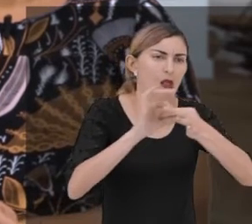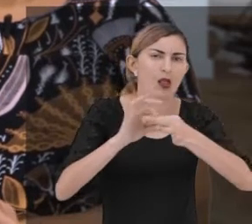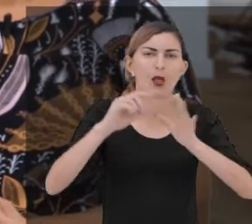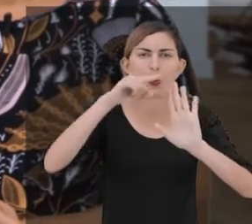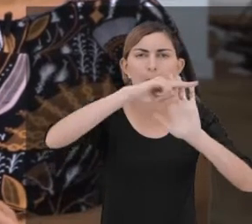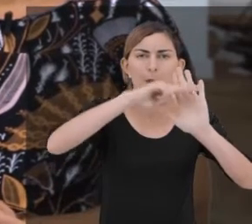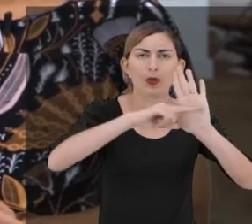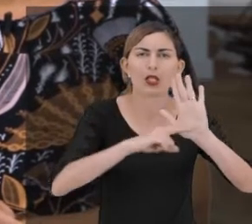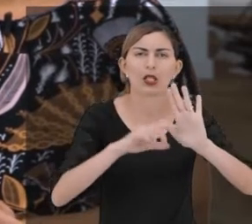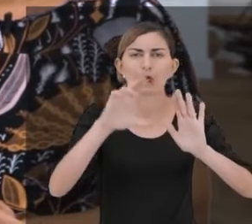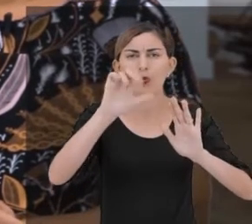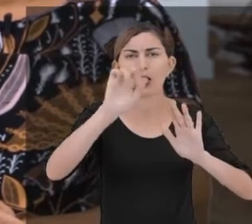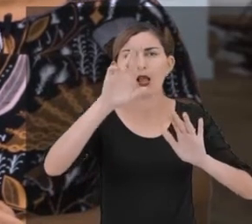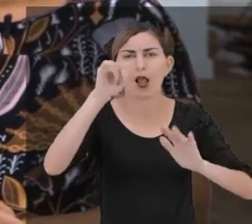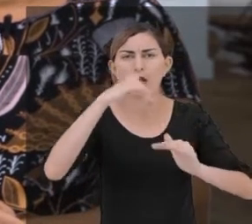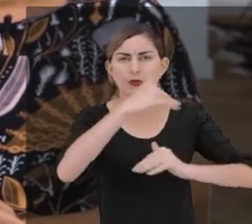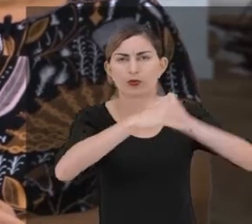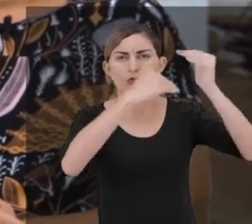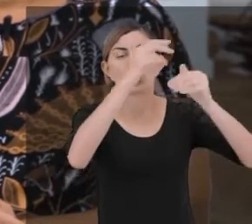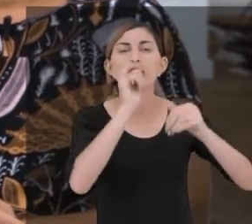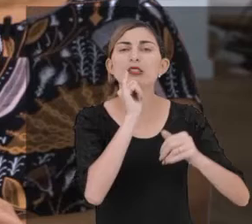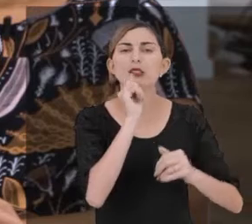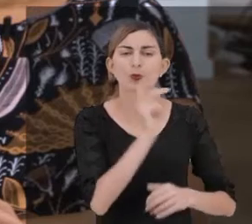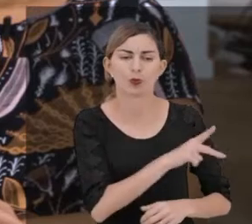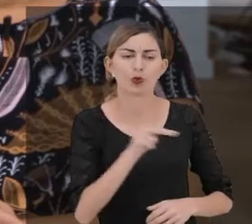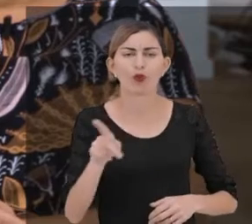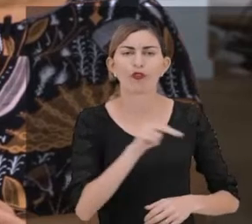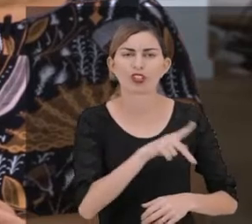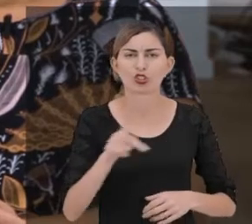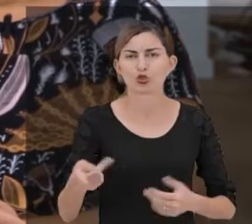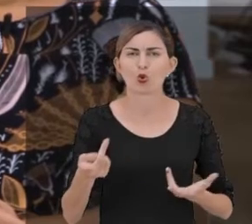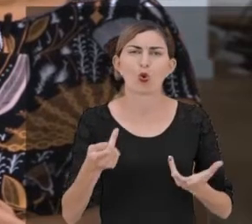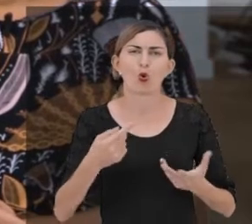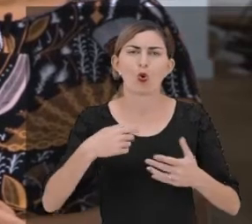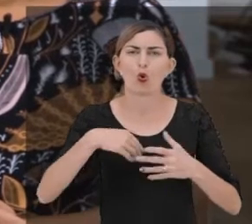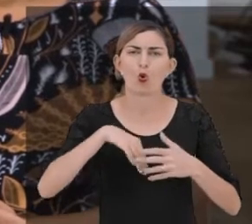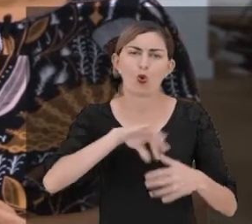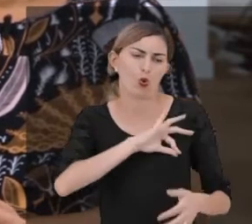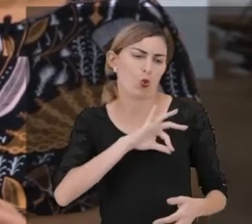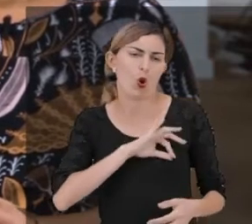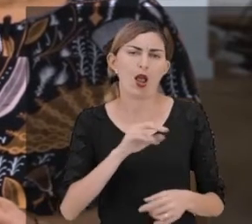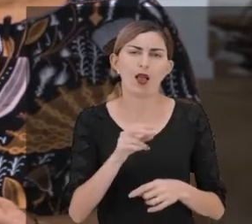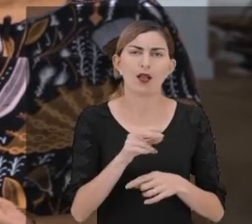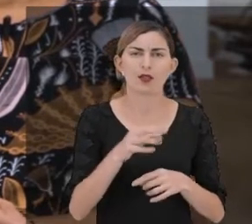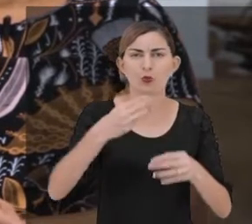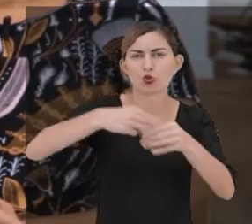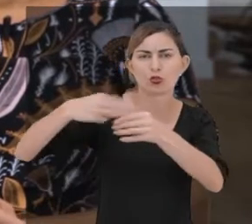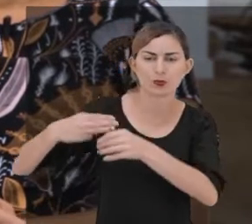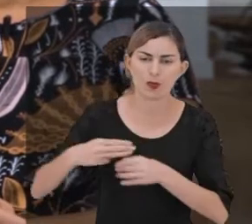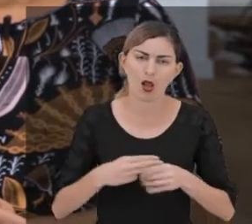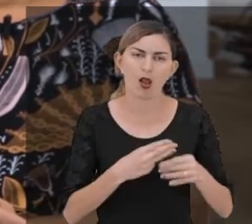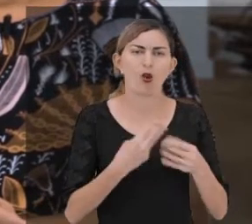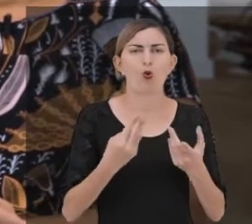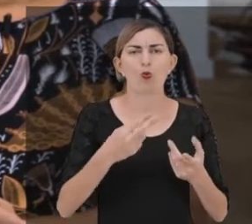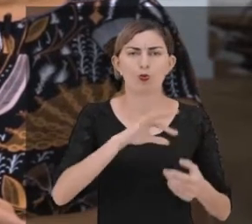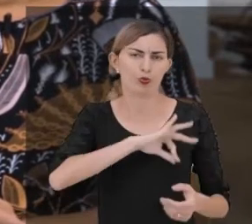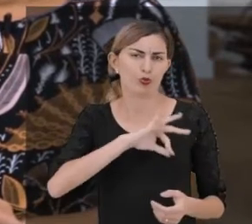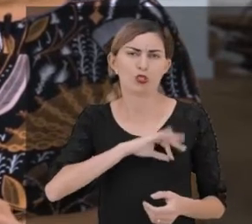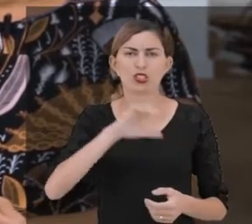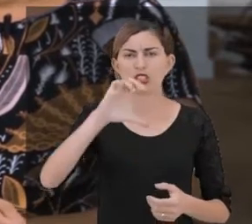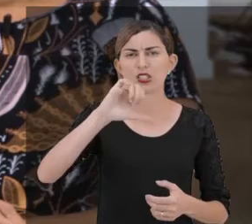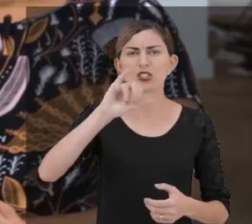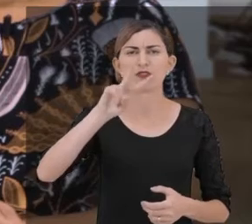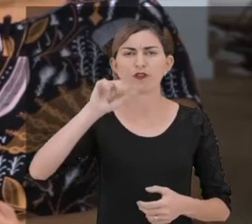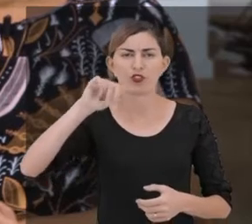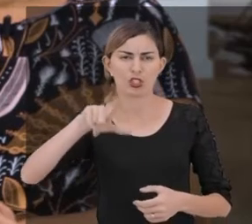de cargos e carreiras. Então, por exemplo, um professor, um guarda municipal, um policial civil, ele tem que